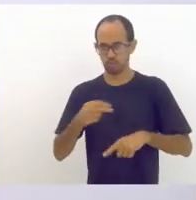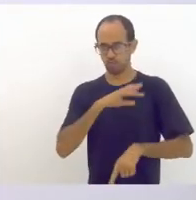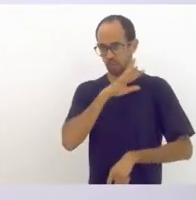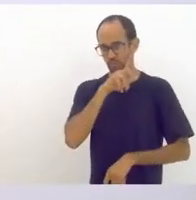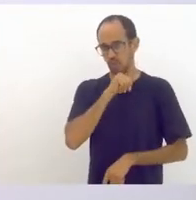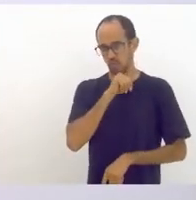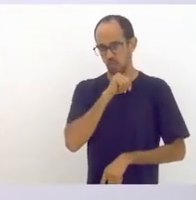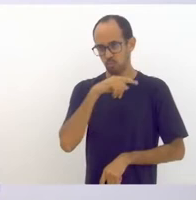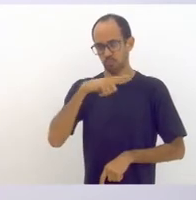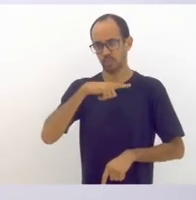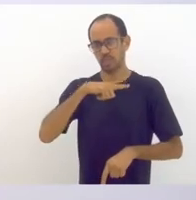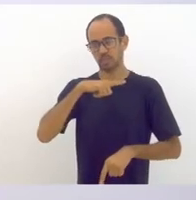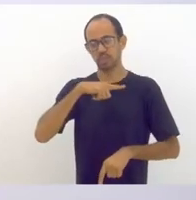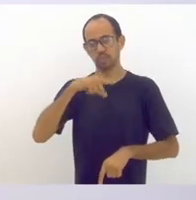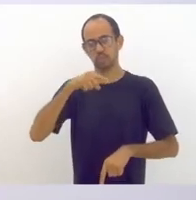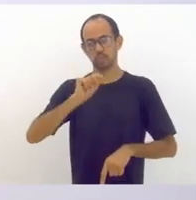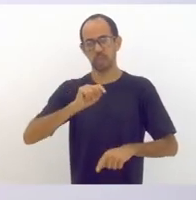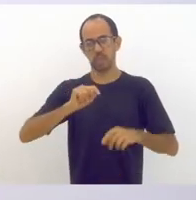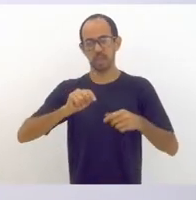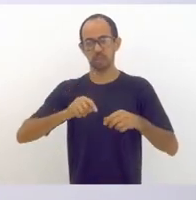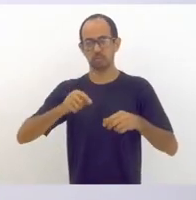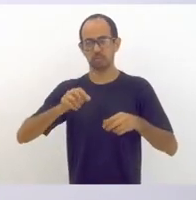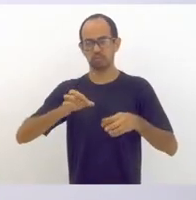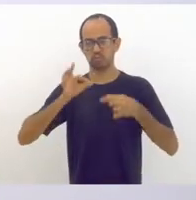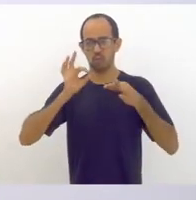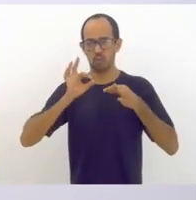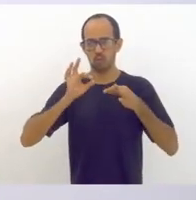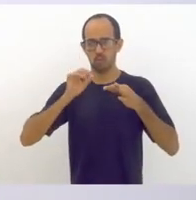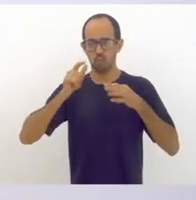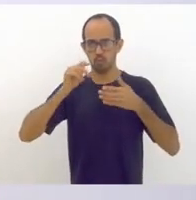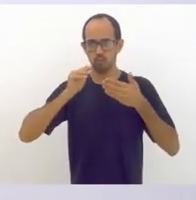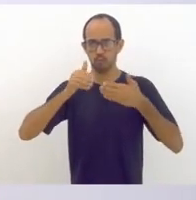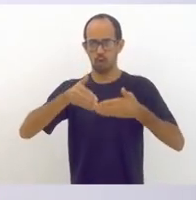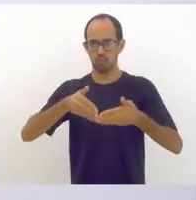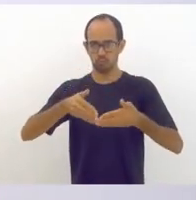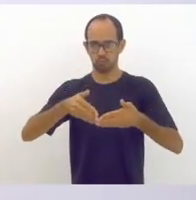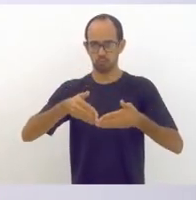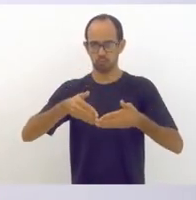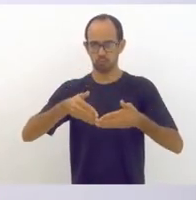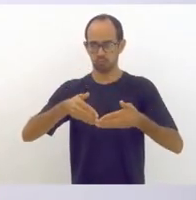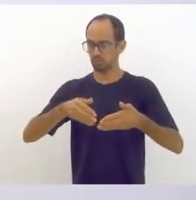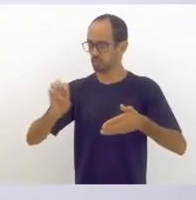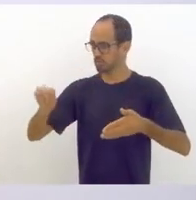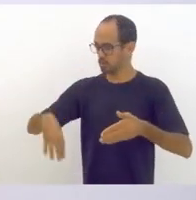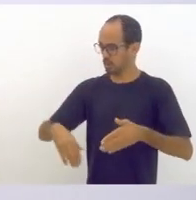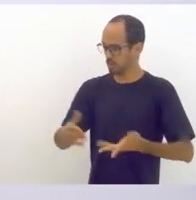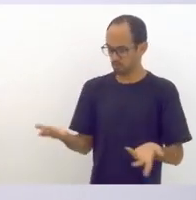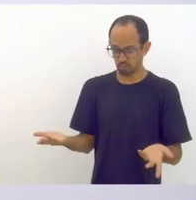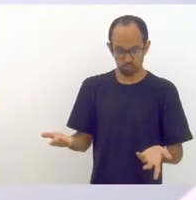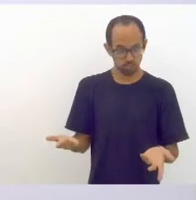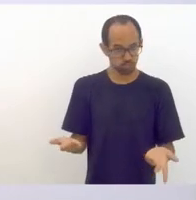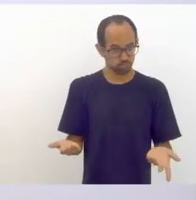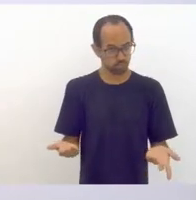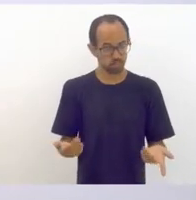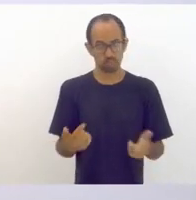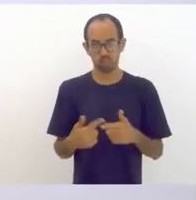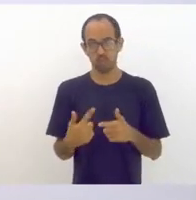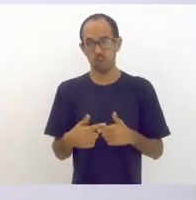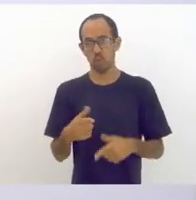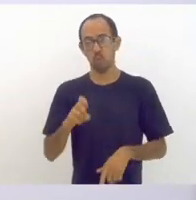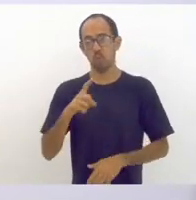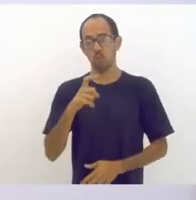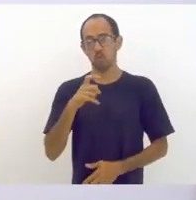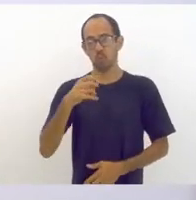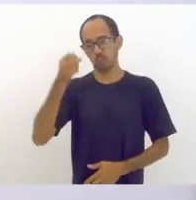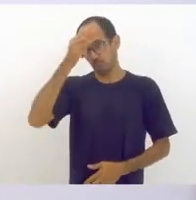em algo palpável, né, porque... Acho que vou mandar para os prefeitos também. Né? Claro. Claro, assim, o único prefeito que me ligou foi o